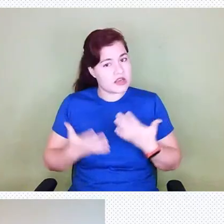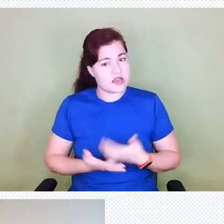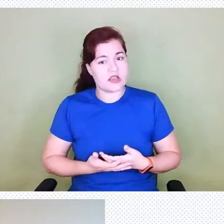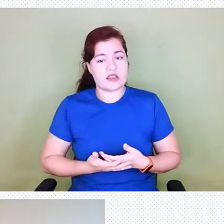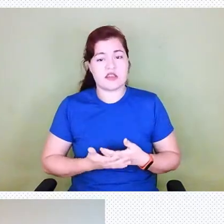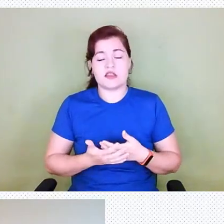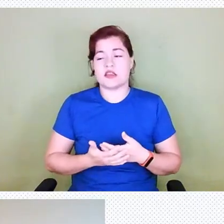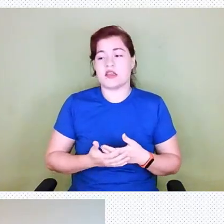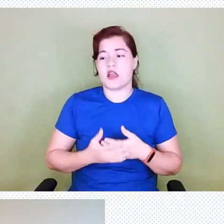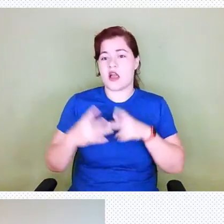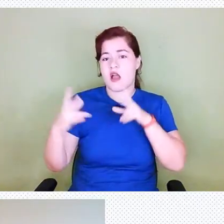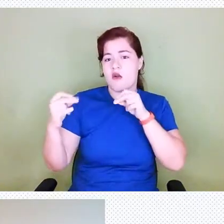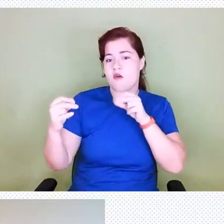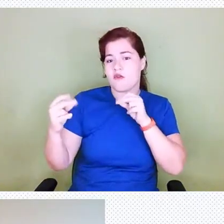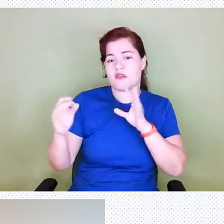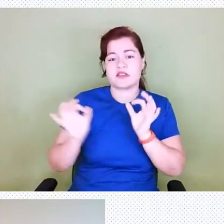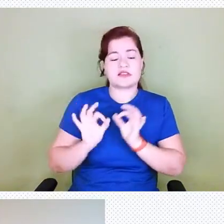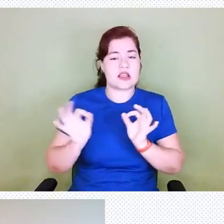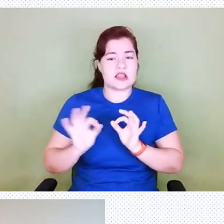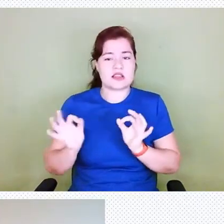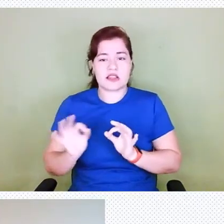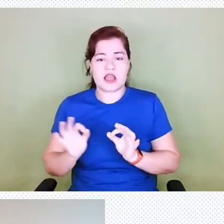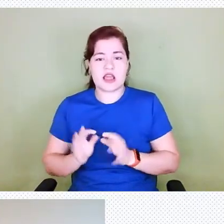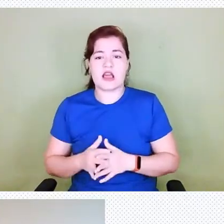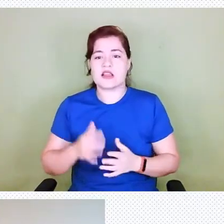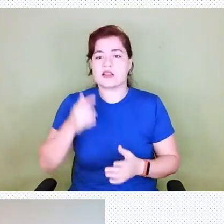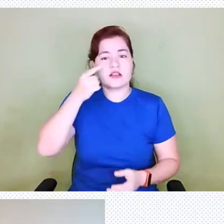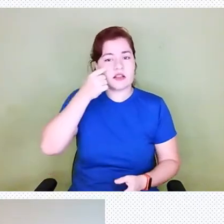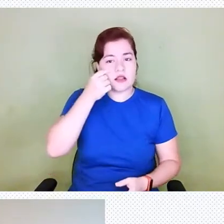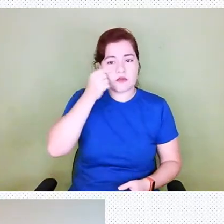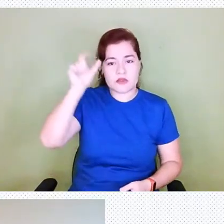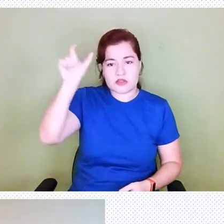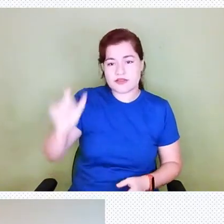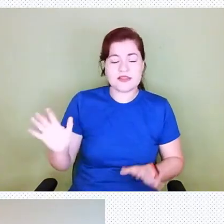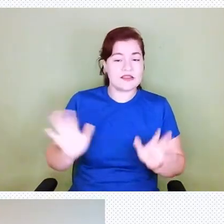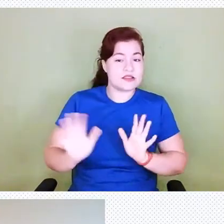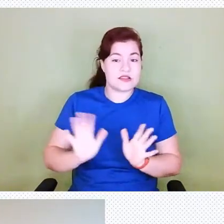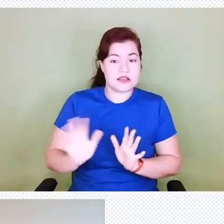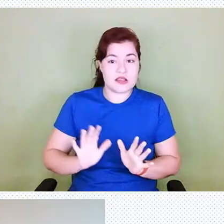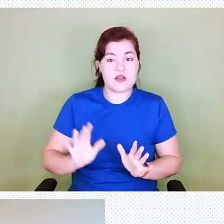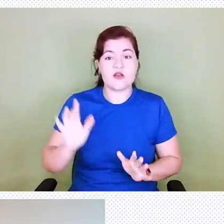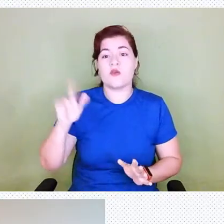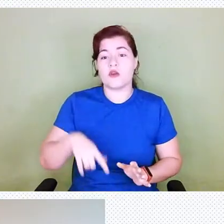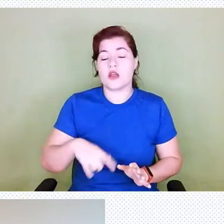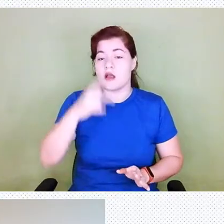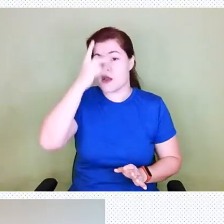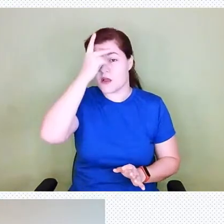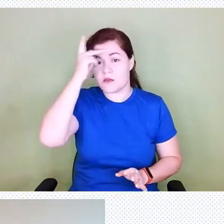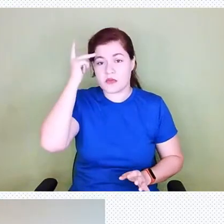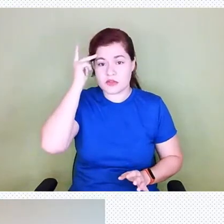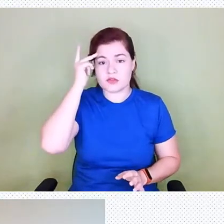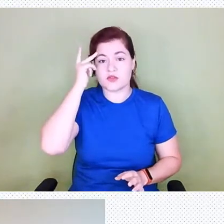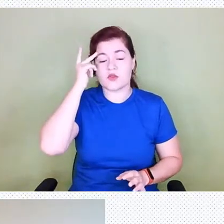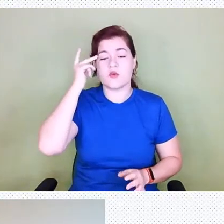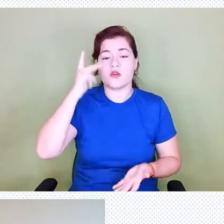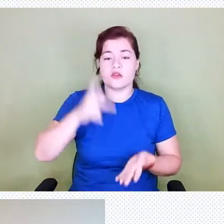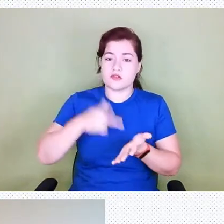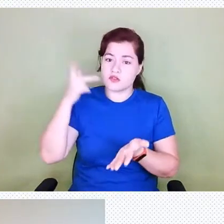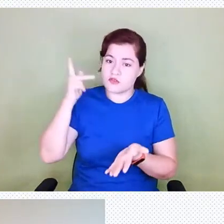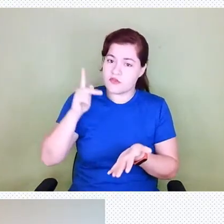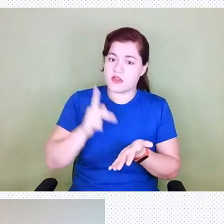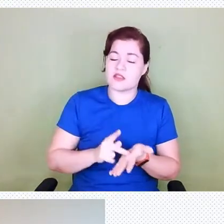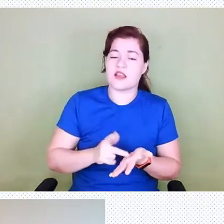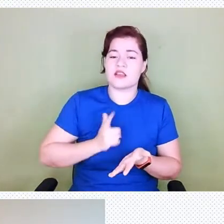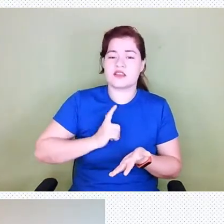conversar com uma pessoa, a estar numa presença de alguém. São pessoas mesmo que demonstram